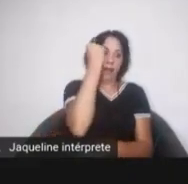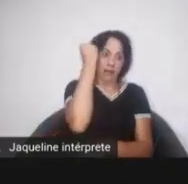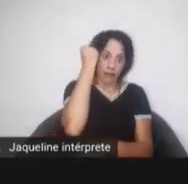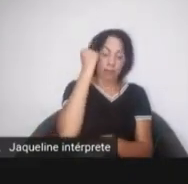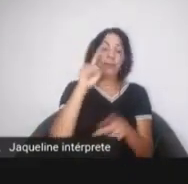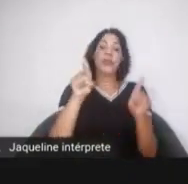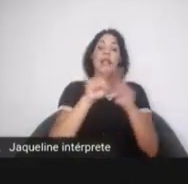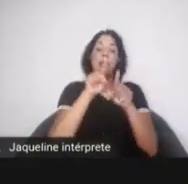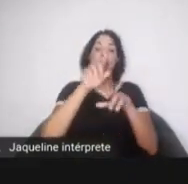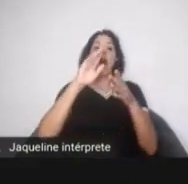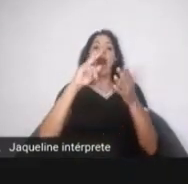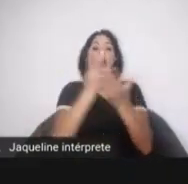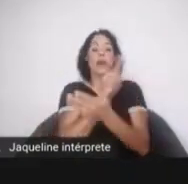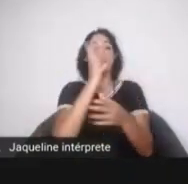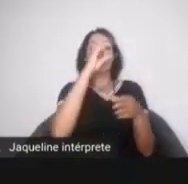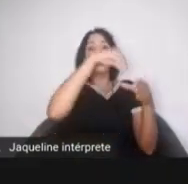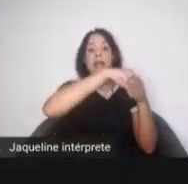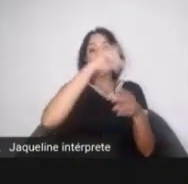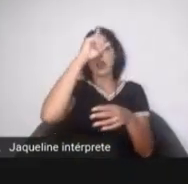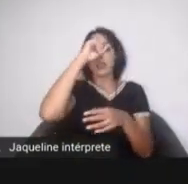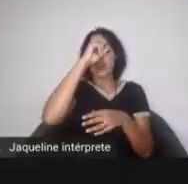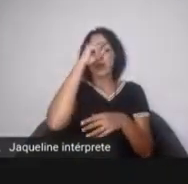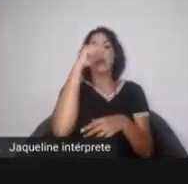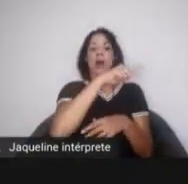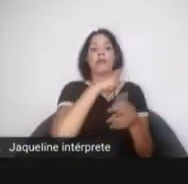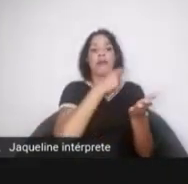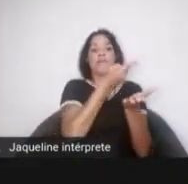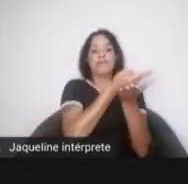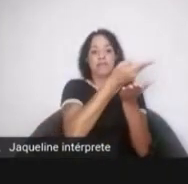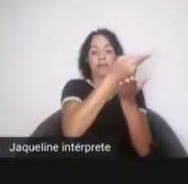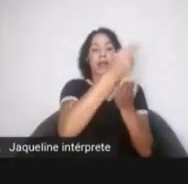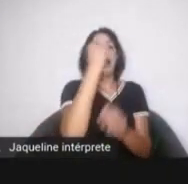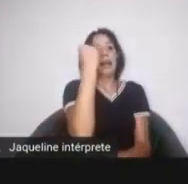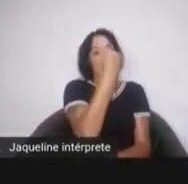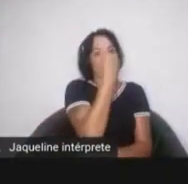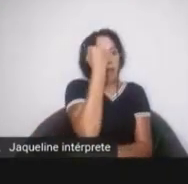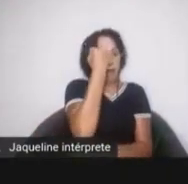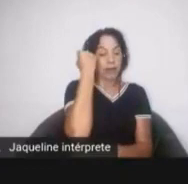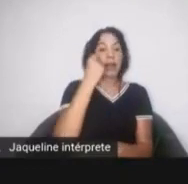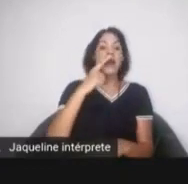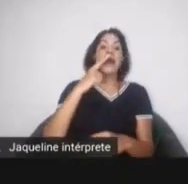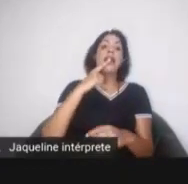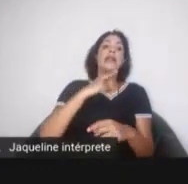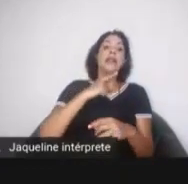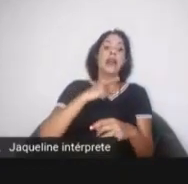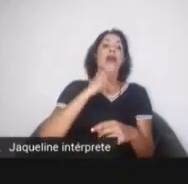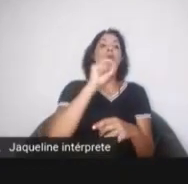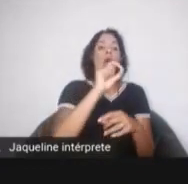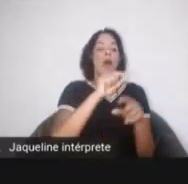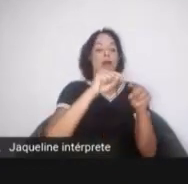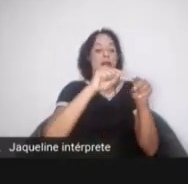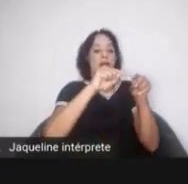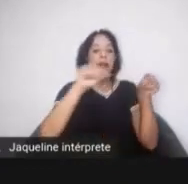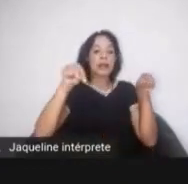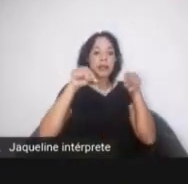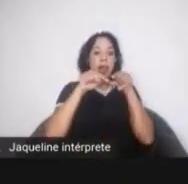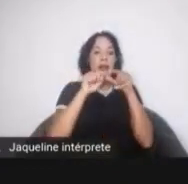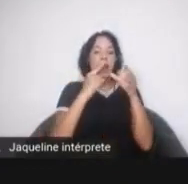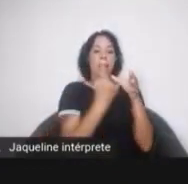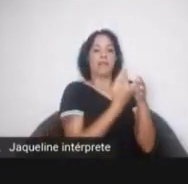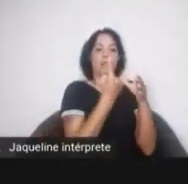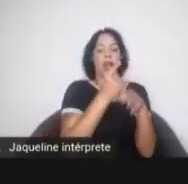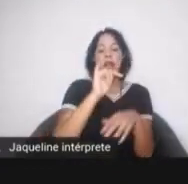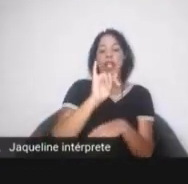graves, pacientes graves e permanentes, é muito comum, nós temos o chamada sala do isolamento, que às vezes até assusta,